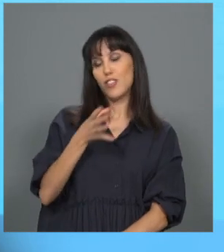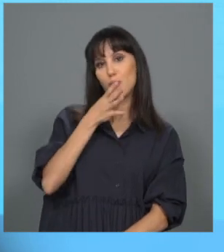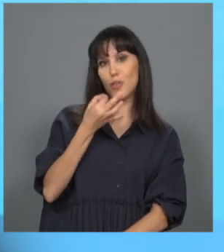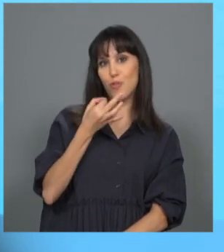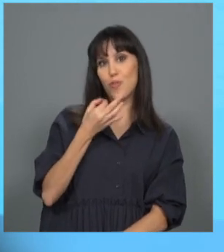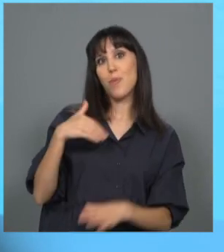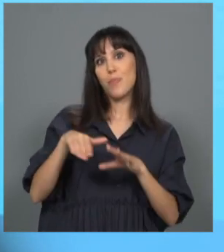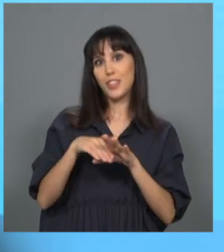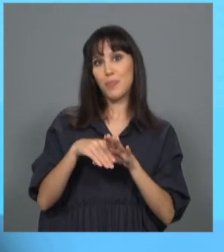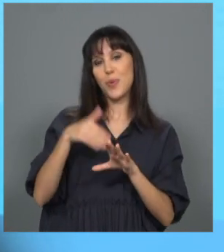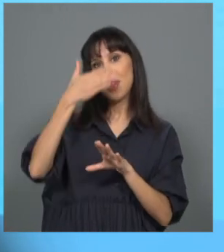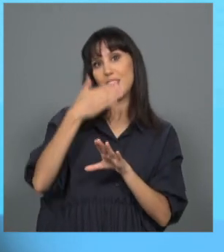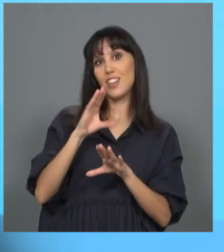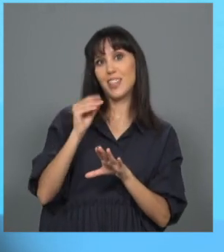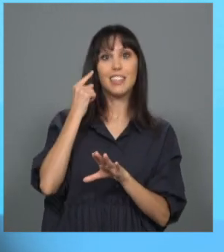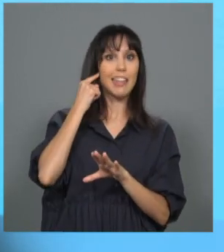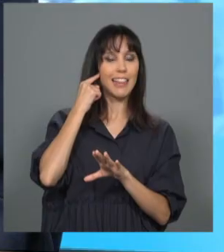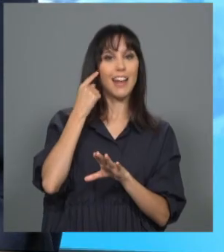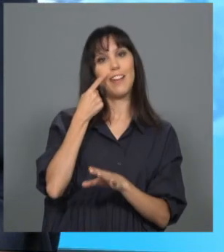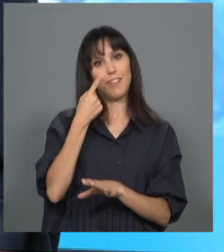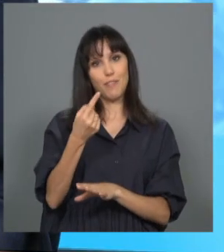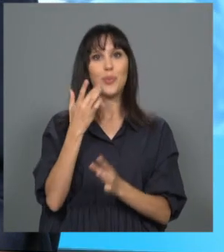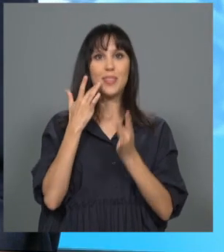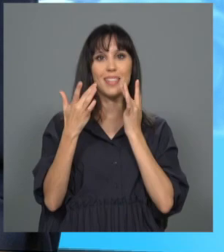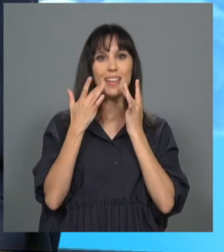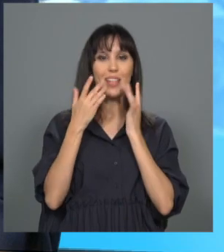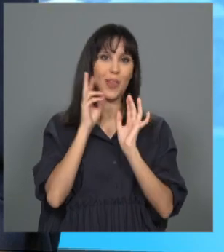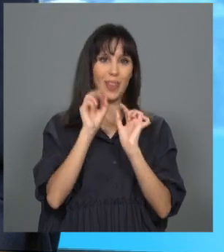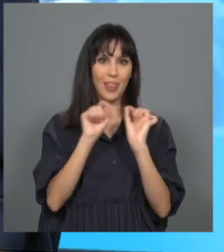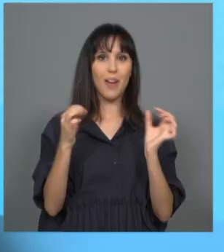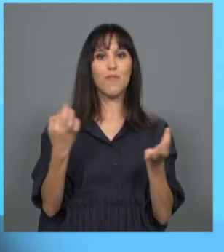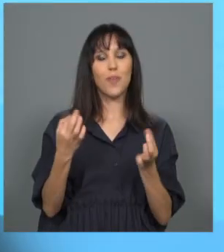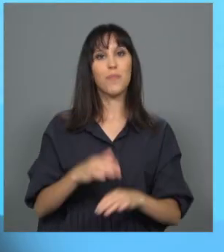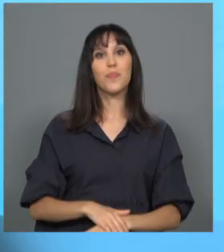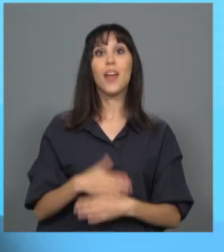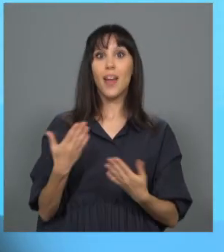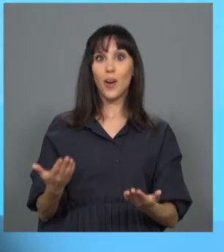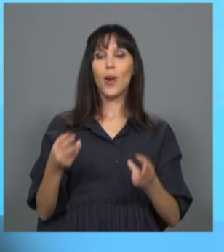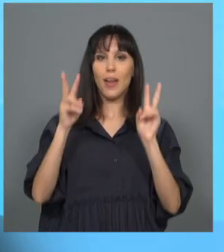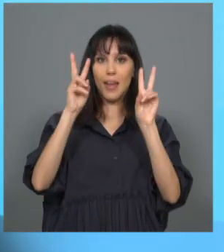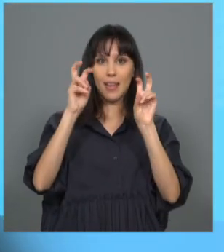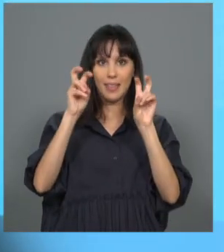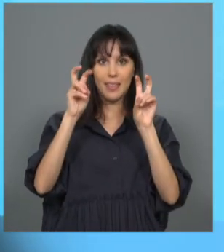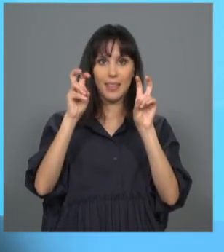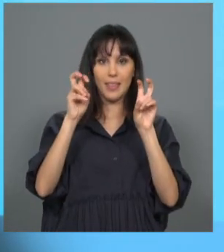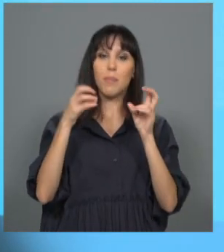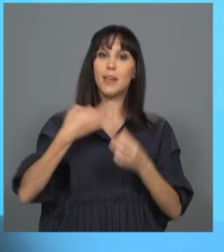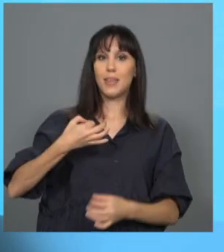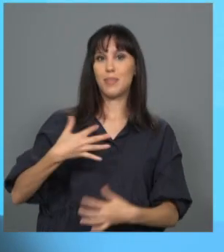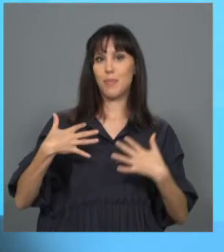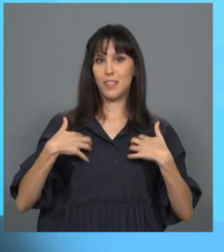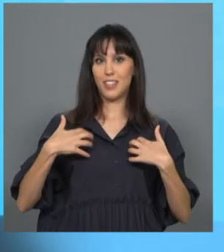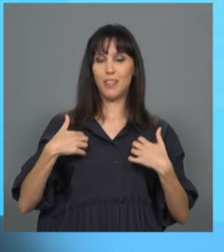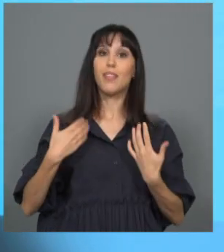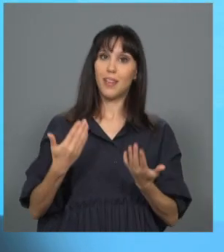dias, nesta representação, ter assistido a esta representação. Agora vamos ao tema que nos ocupa em cada sexta-feira aqui no